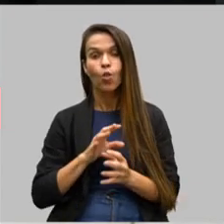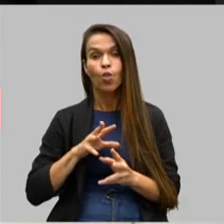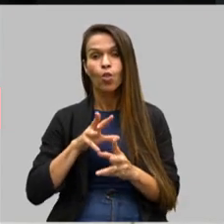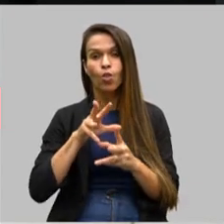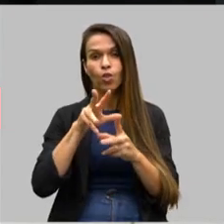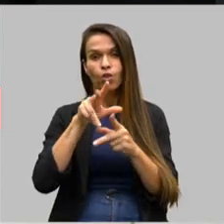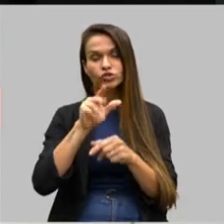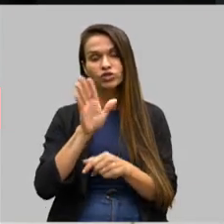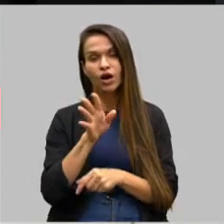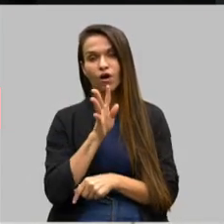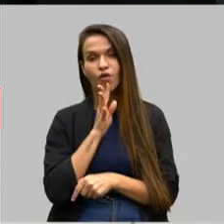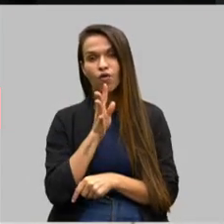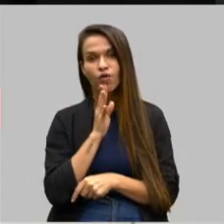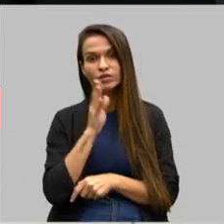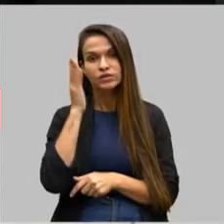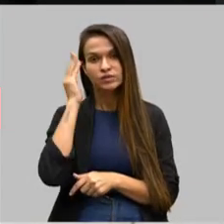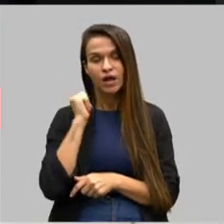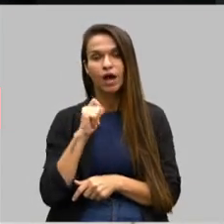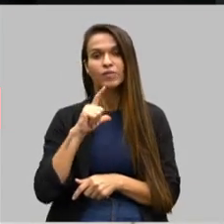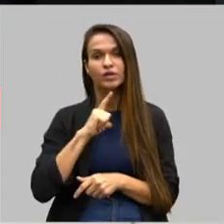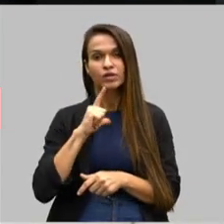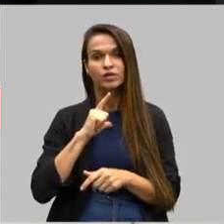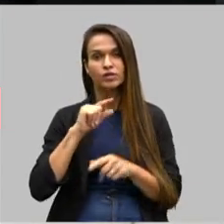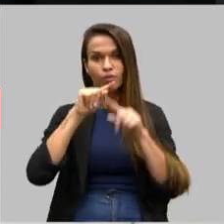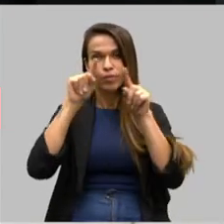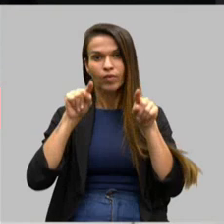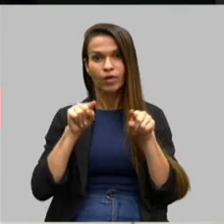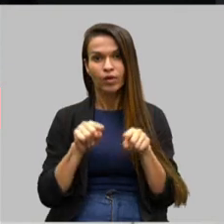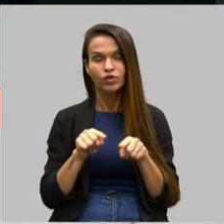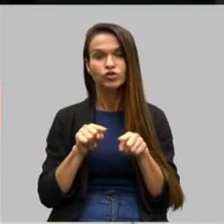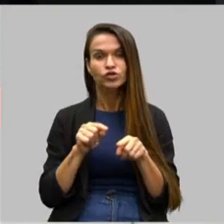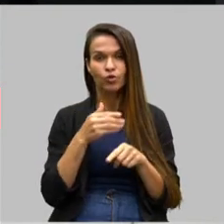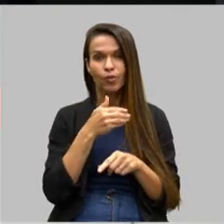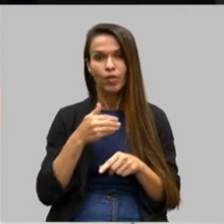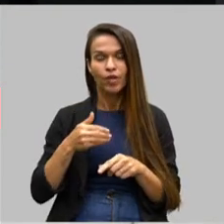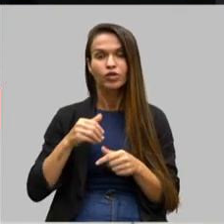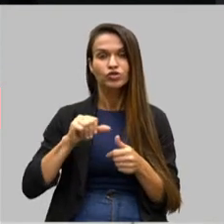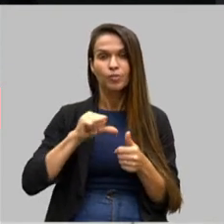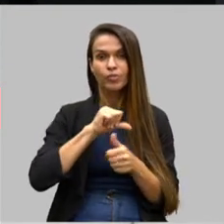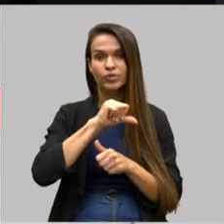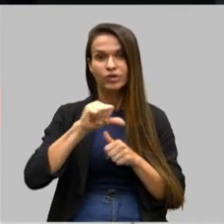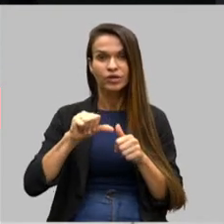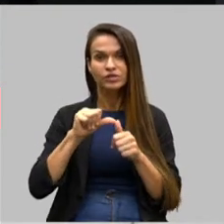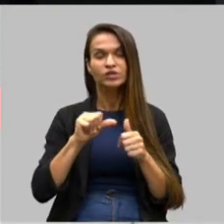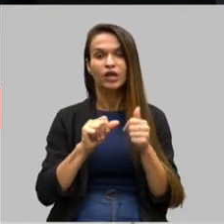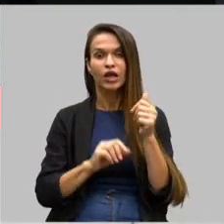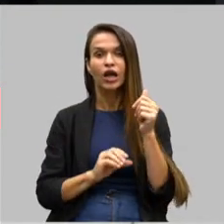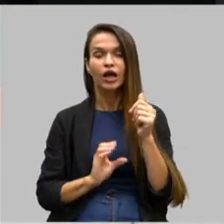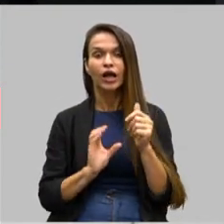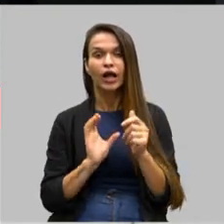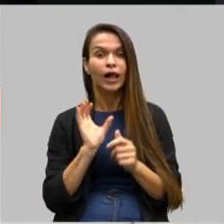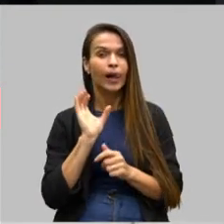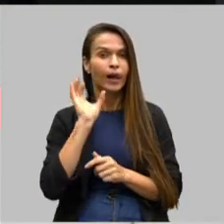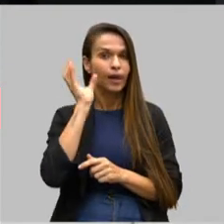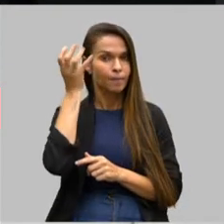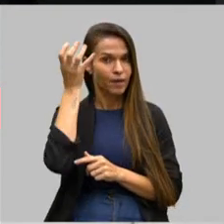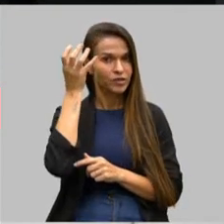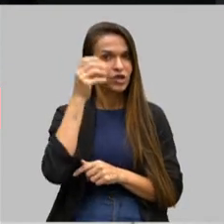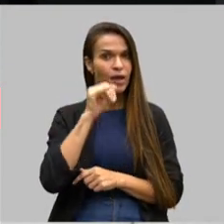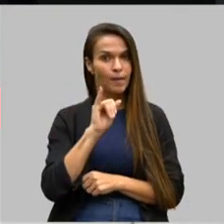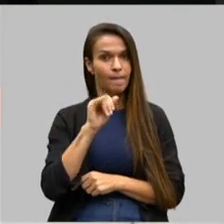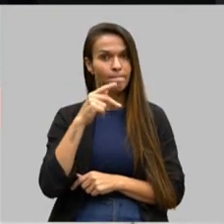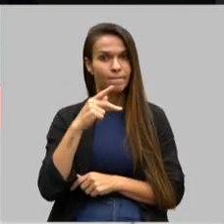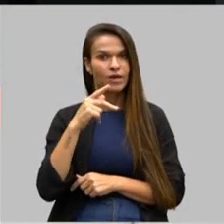já sabem, que existe o Painel Intergovernamental de Mudanças Climáticas, o IPCC. O IPCC, ele